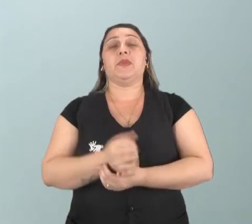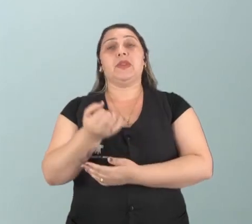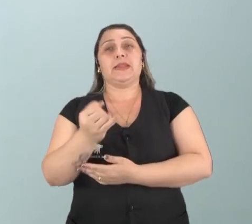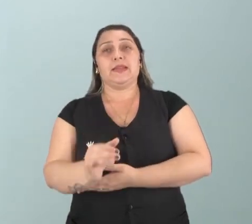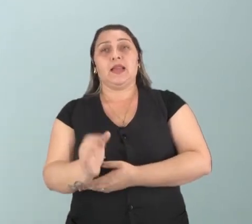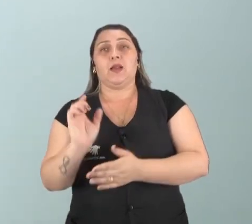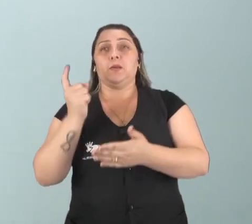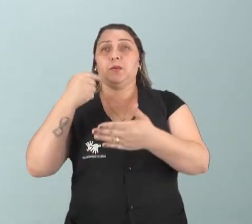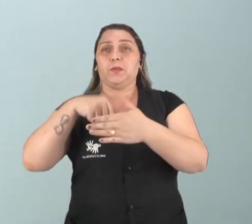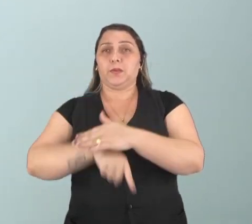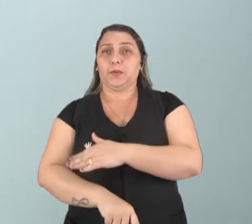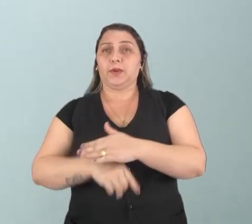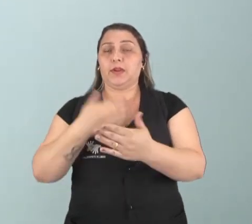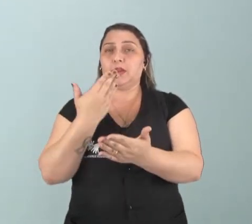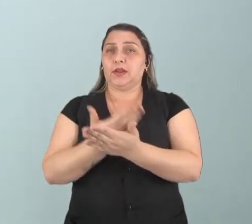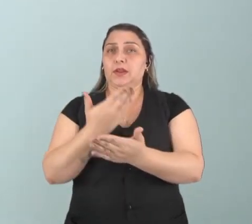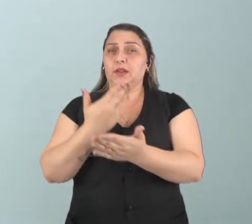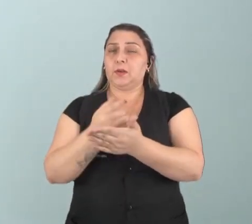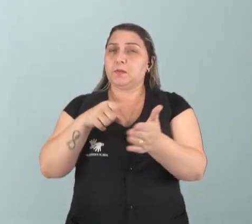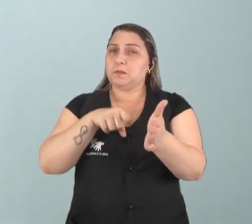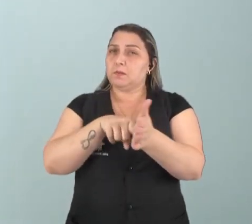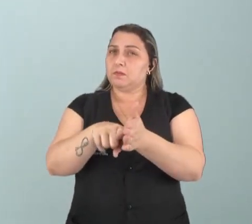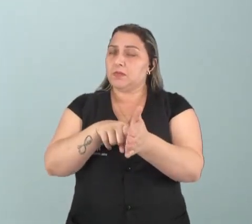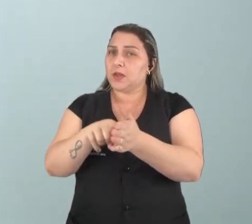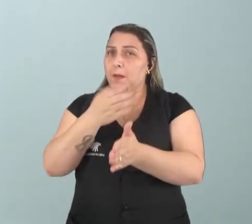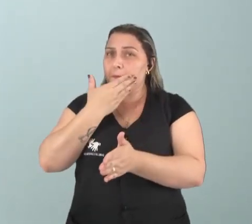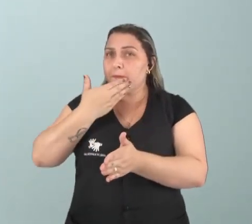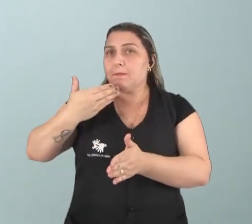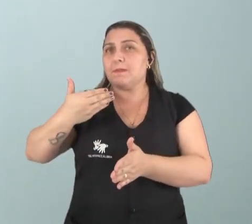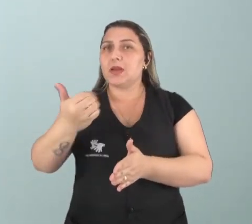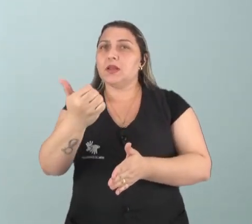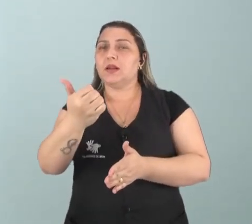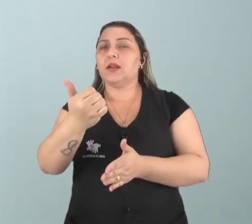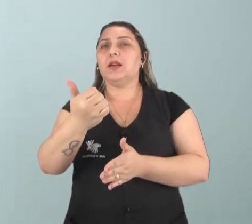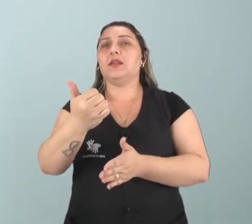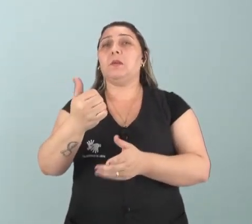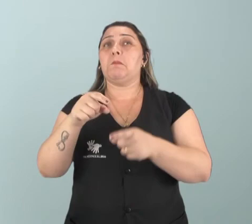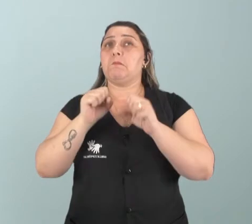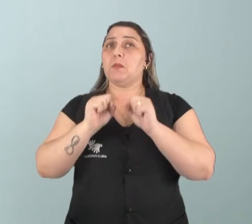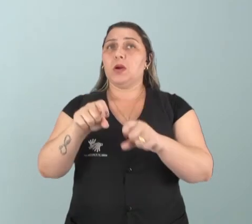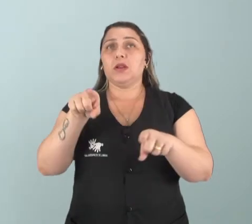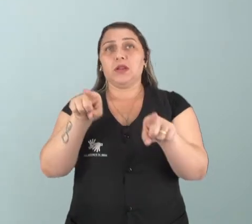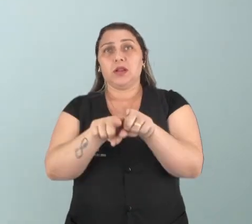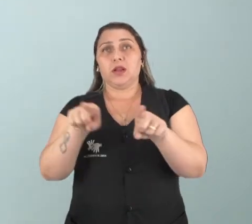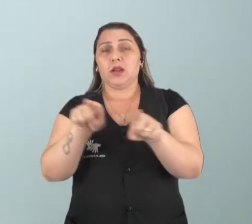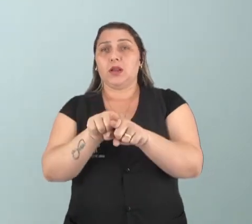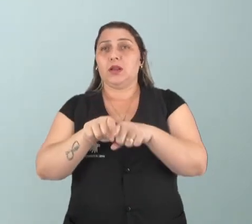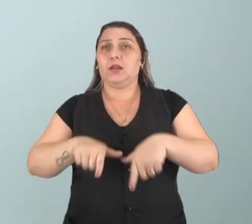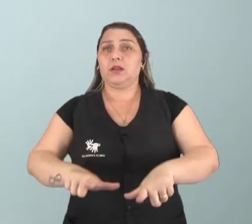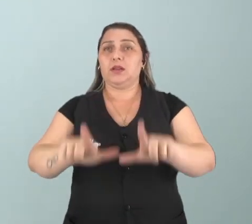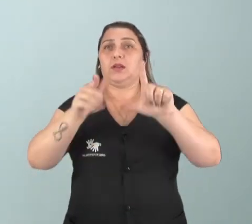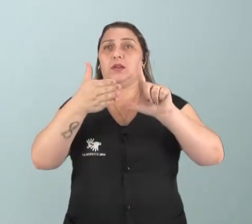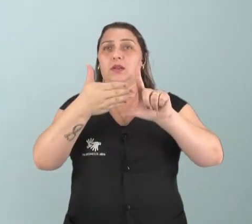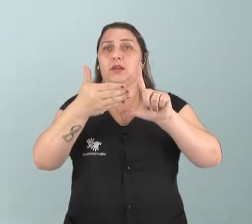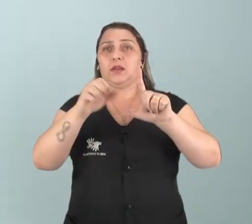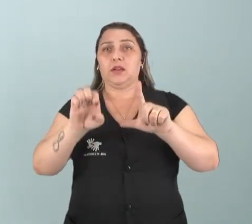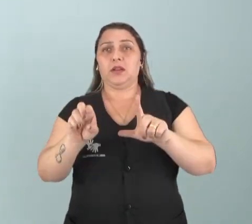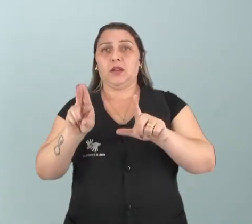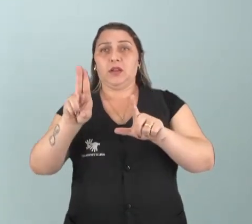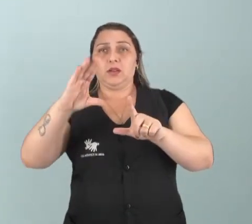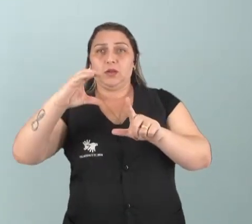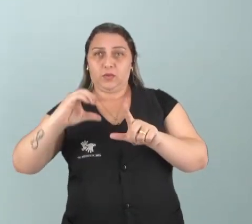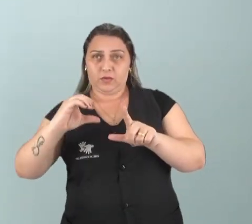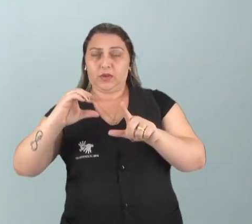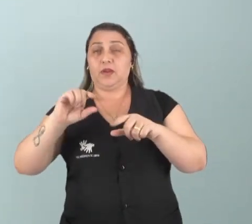quiser se aprofundar nessa aula, faz uma pesquisa melhorada sobre isso. Pode também acessar a plataforma da